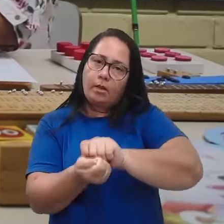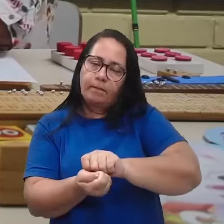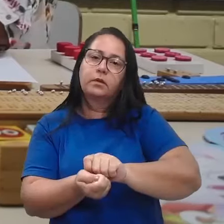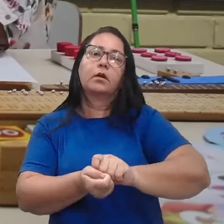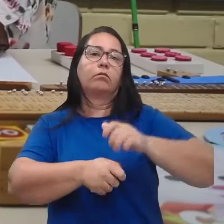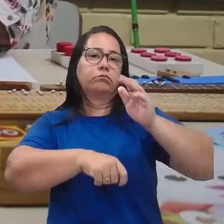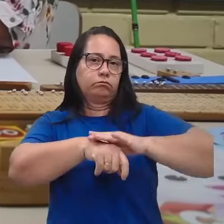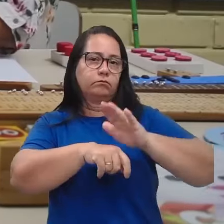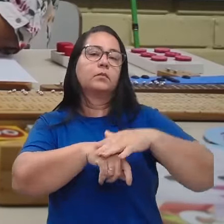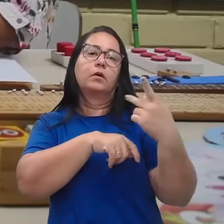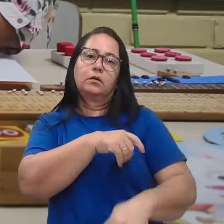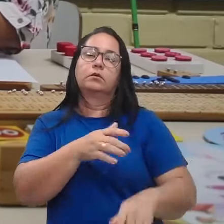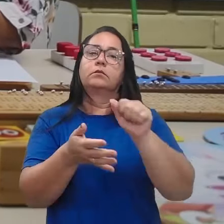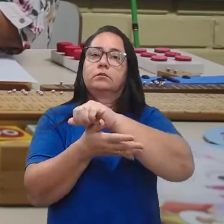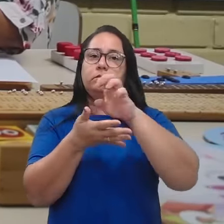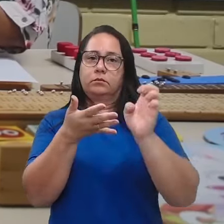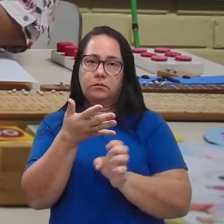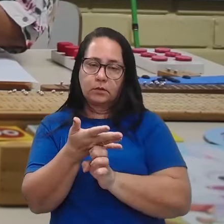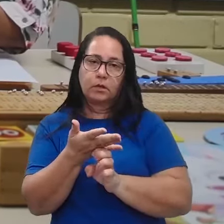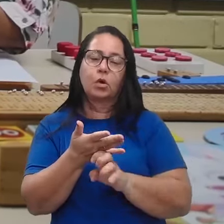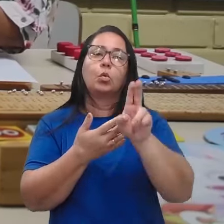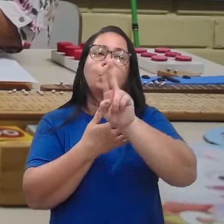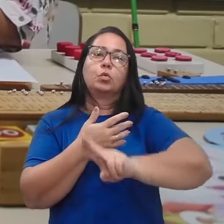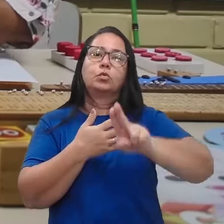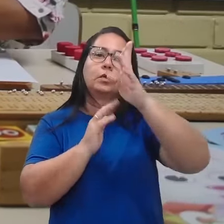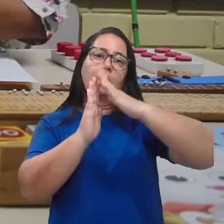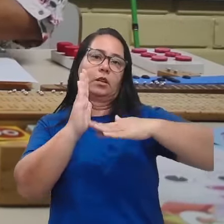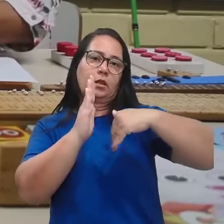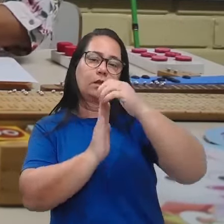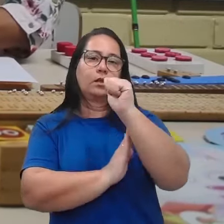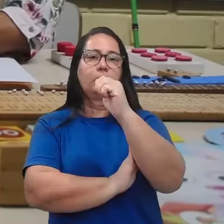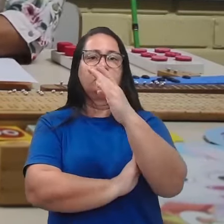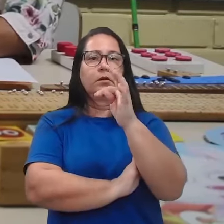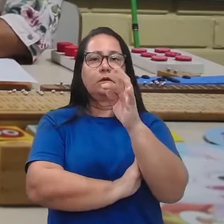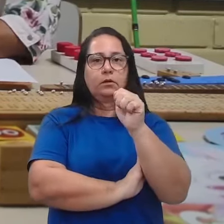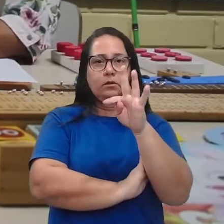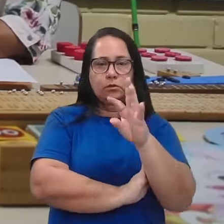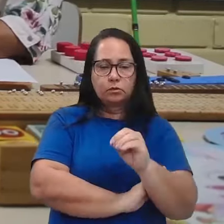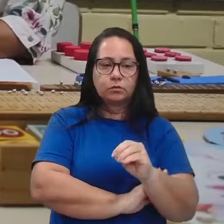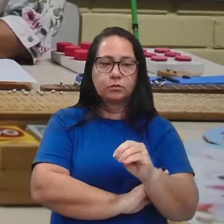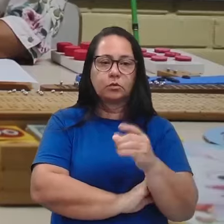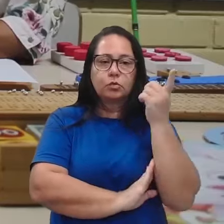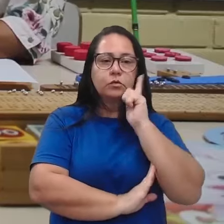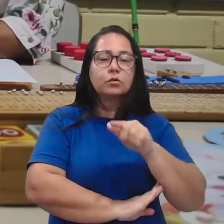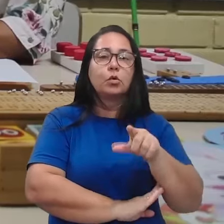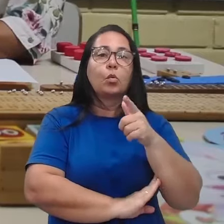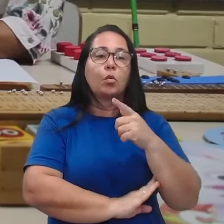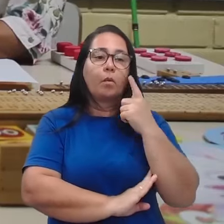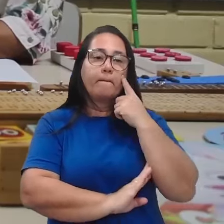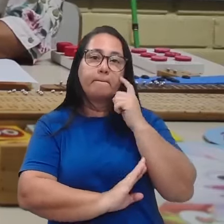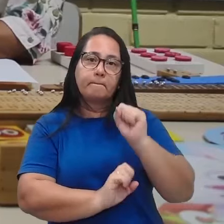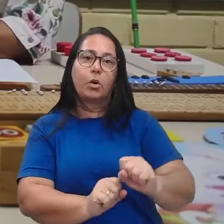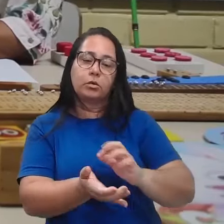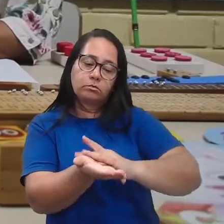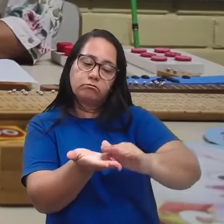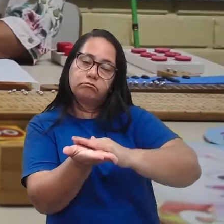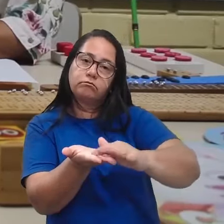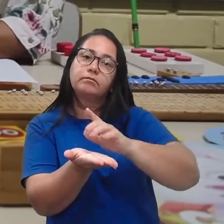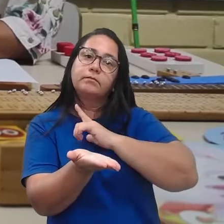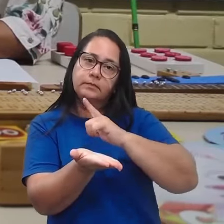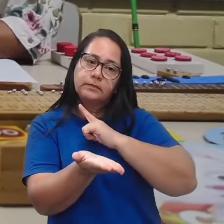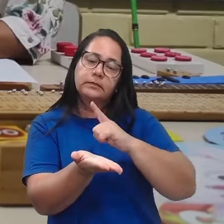faz a adaptação colocando o acetato nele. Que legal. Eu vou mostrar aqui, não sei se você consegue ver tanto, mas aqui tem em alto relevo, né? O braile, então,